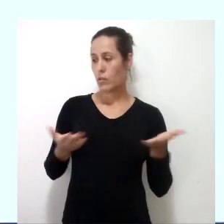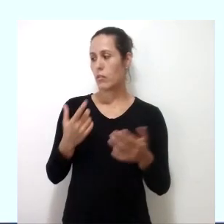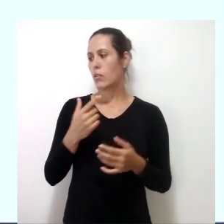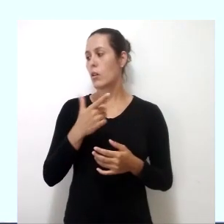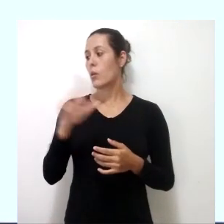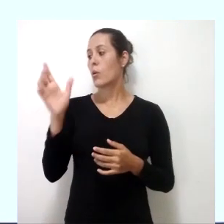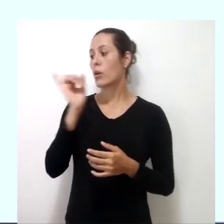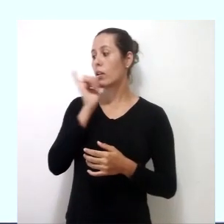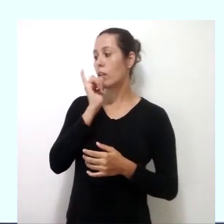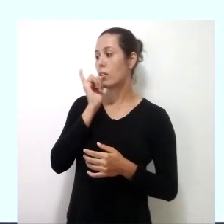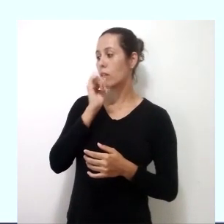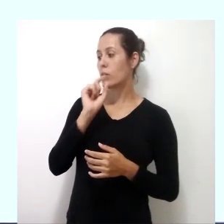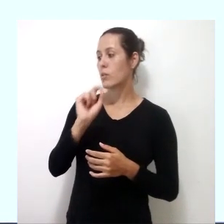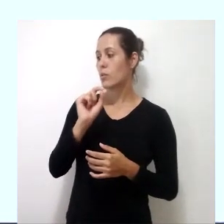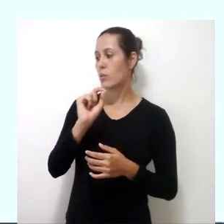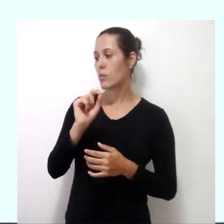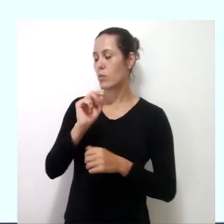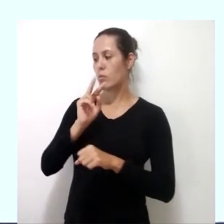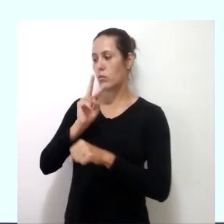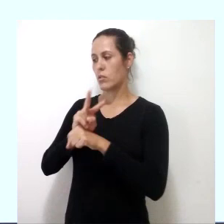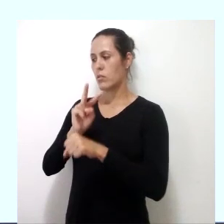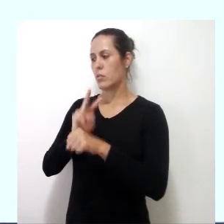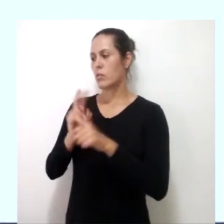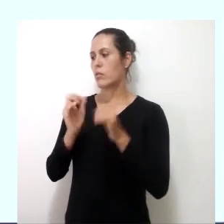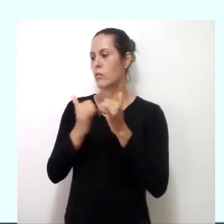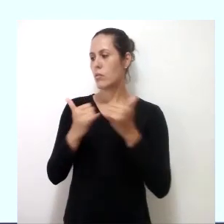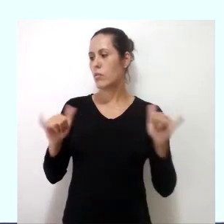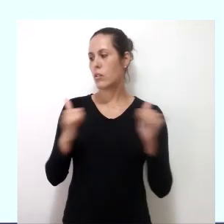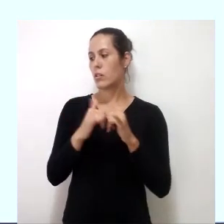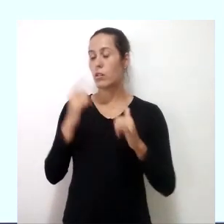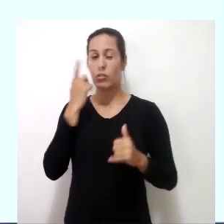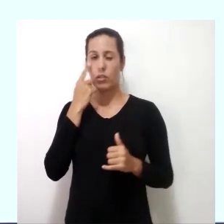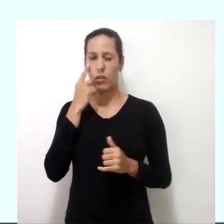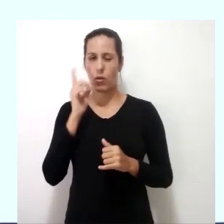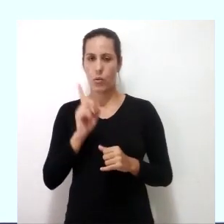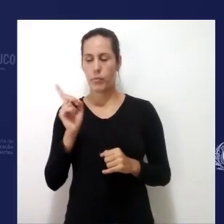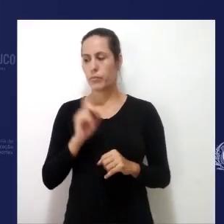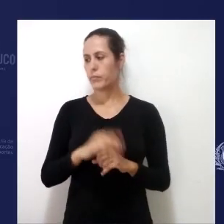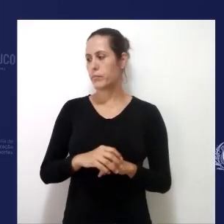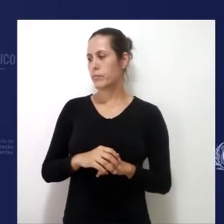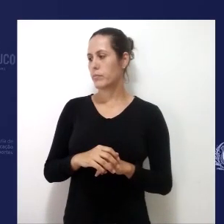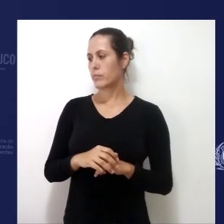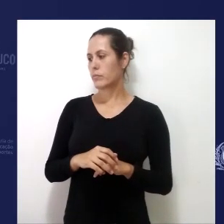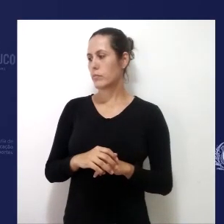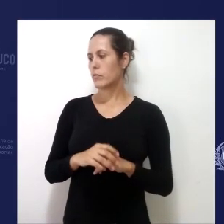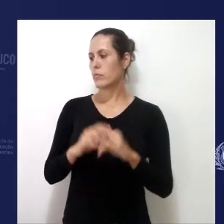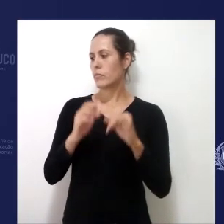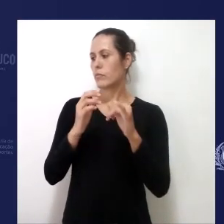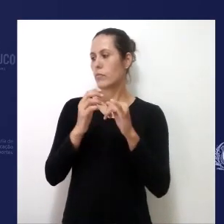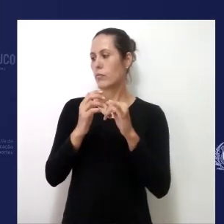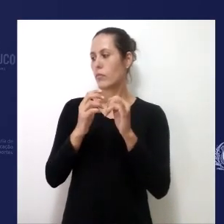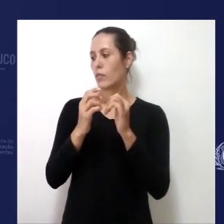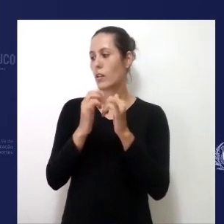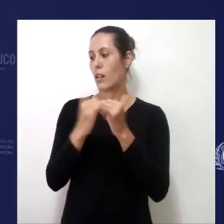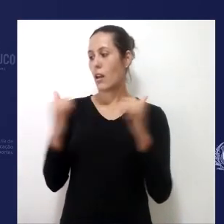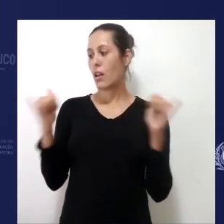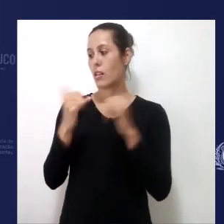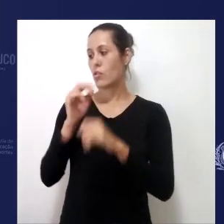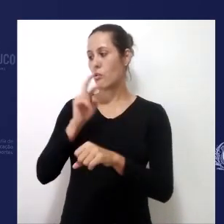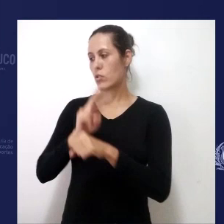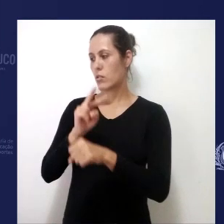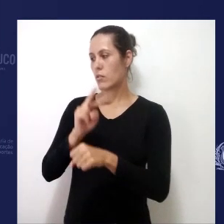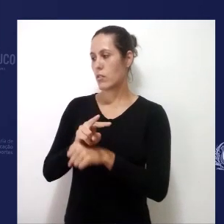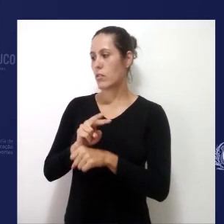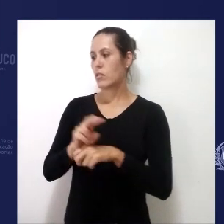E aí a gente vai para um exemplo de conservação de energia. Observe aí na telinha. Quando se fala de conservação de